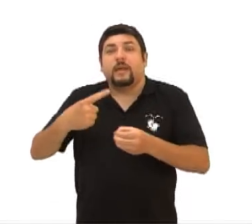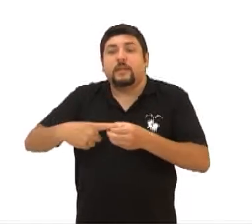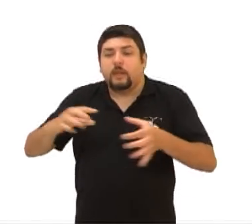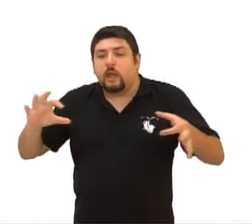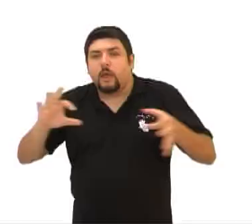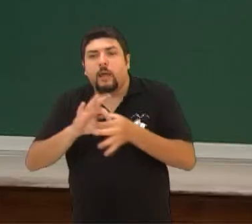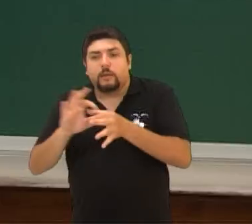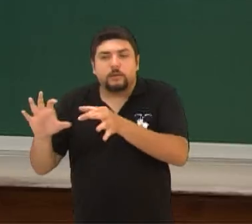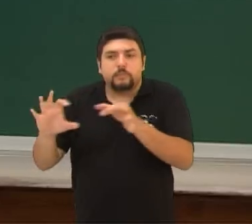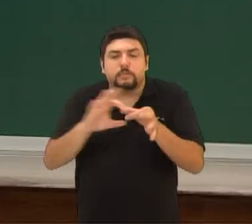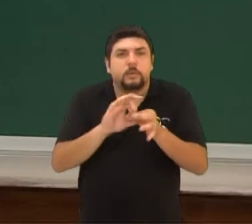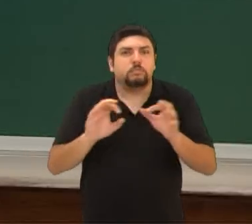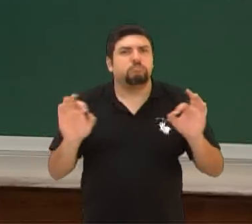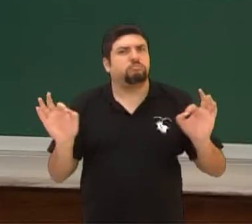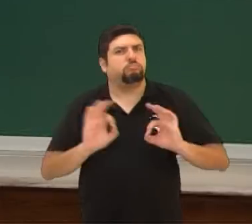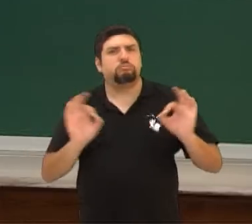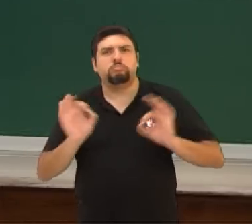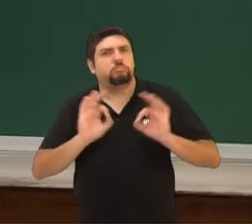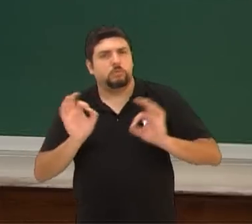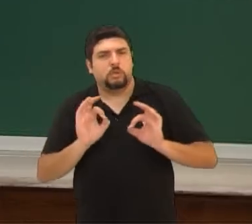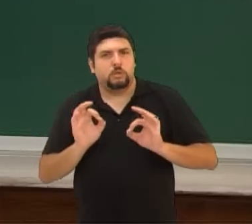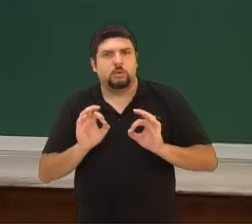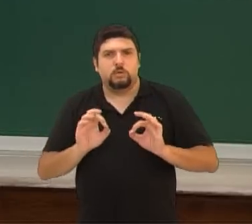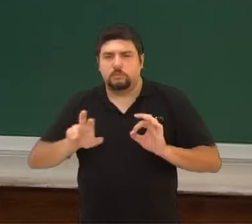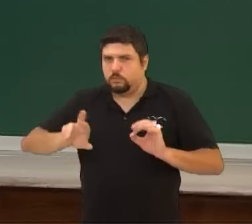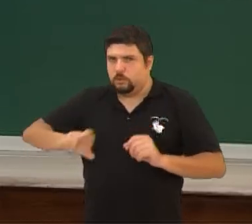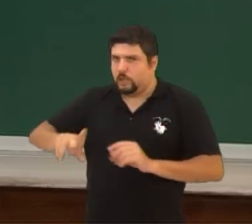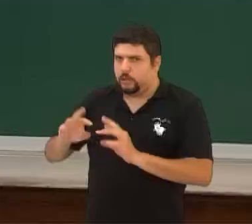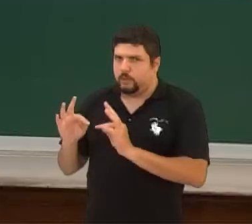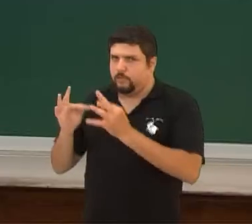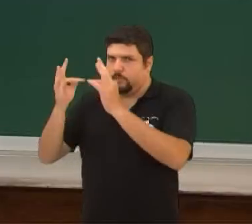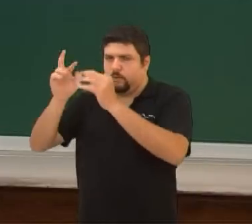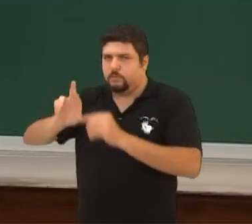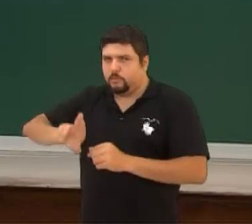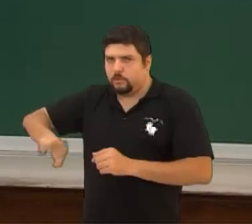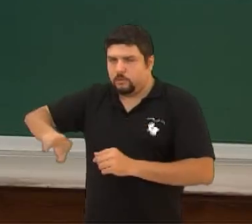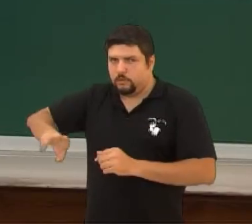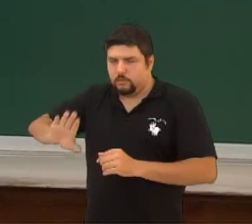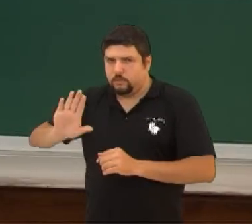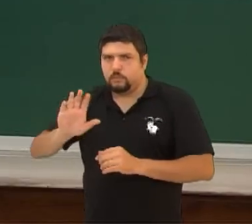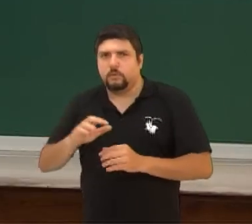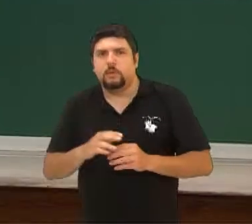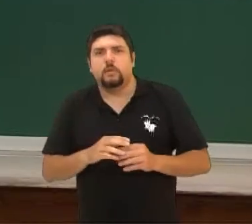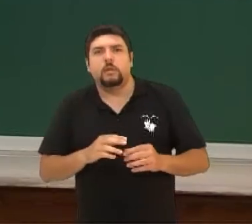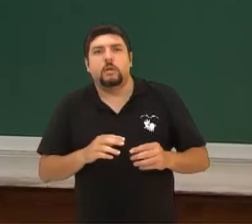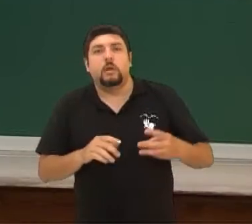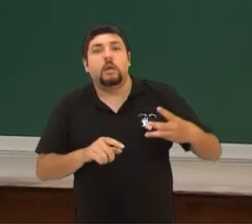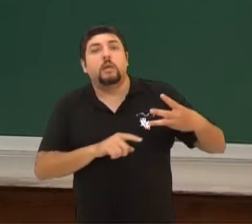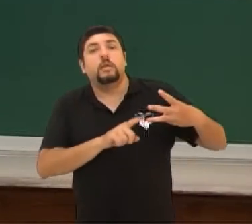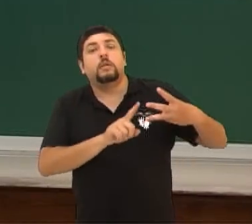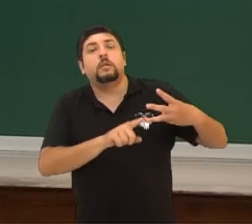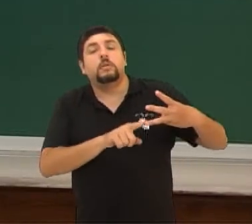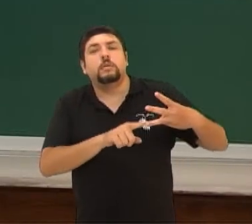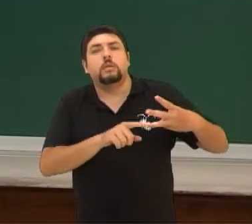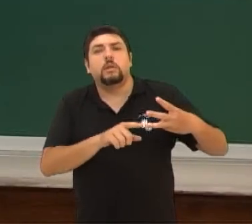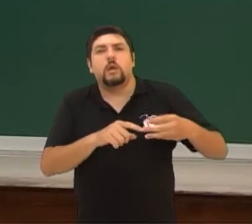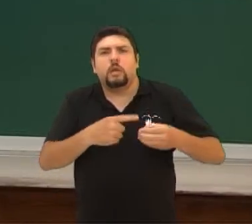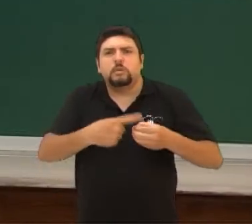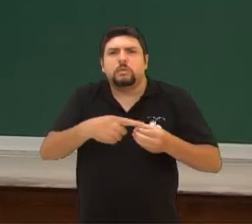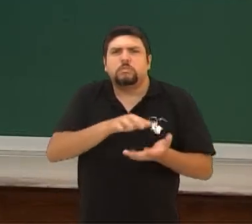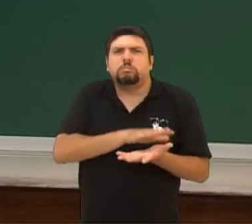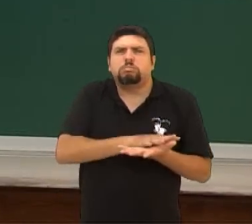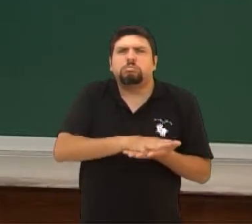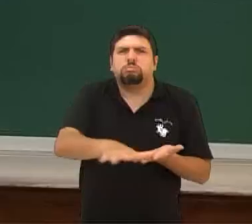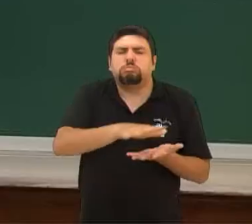essa desconexão não é tecnológica, é uma outra desconexão aí, e são dispendiosas, são